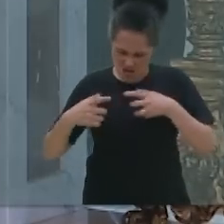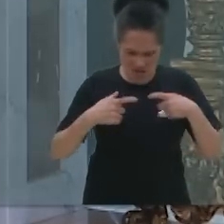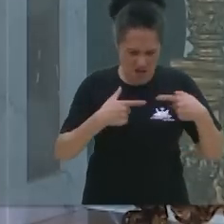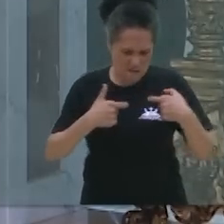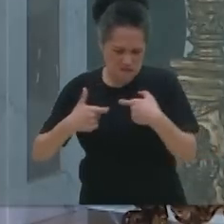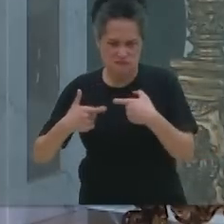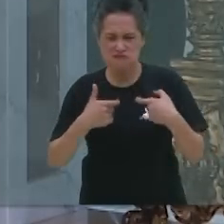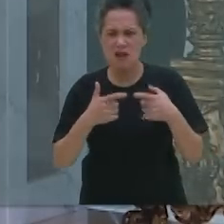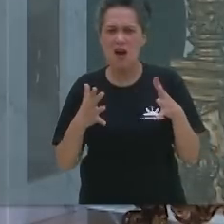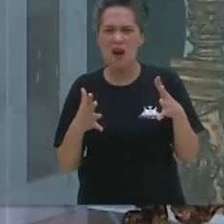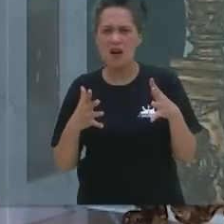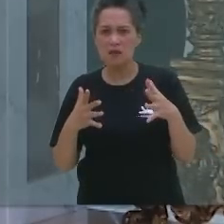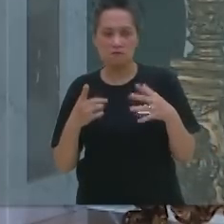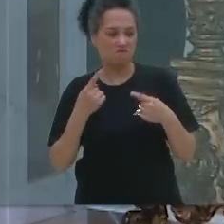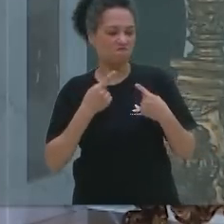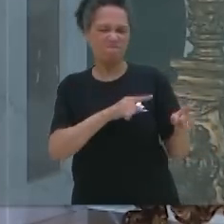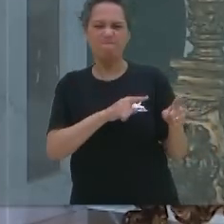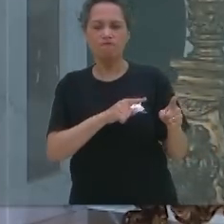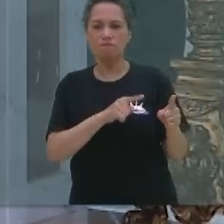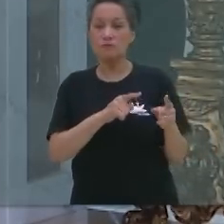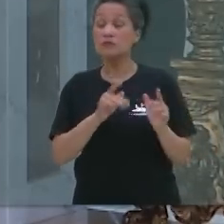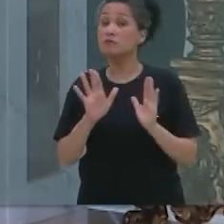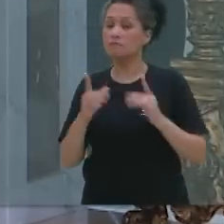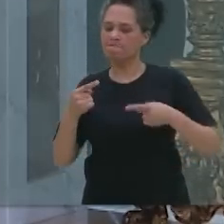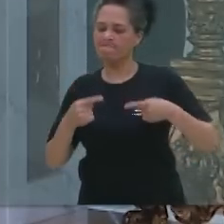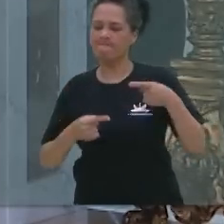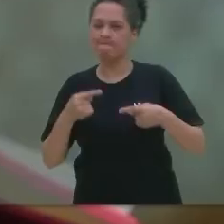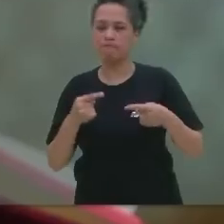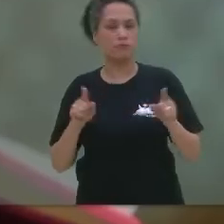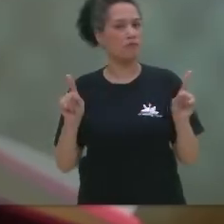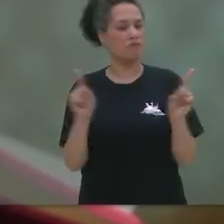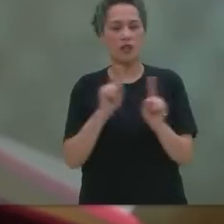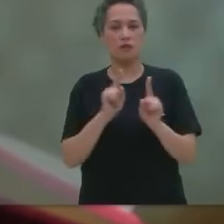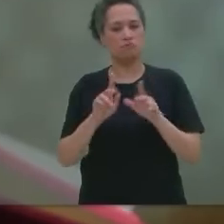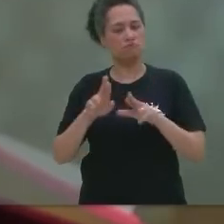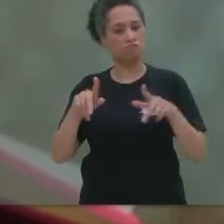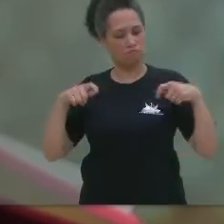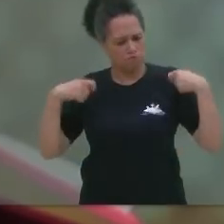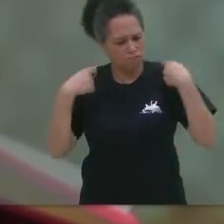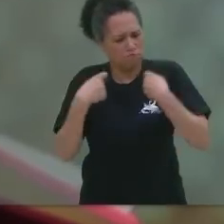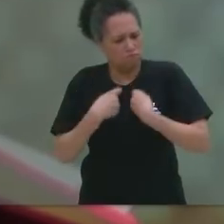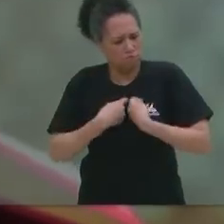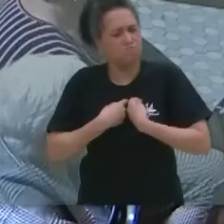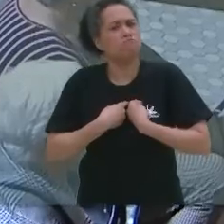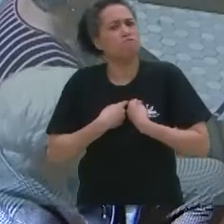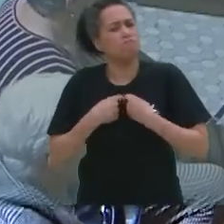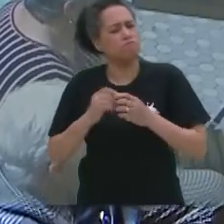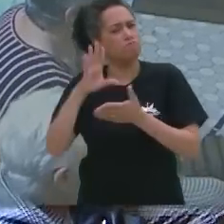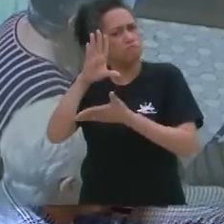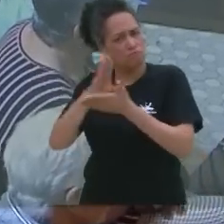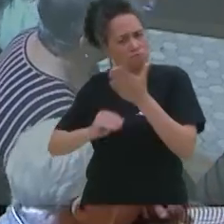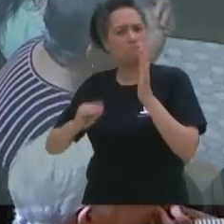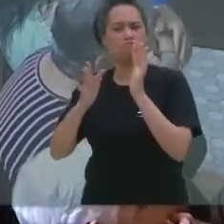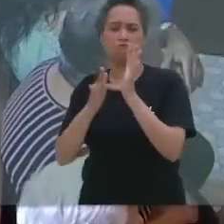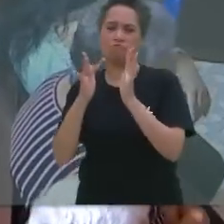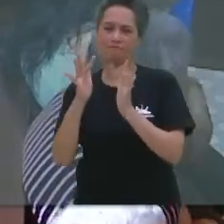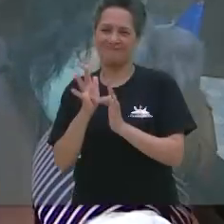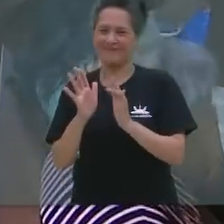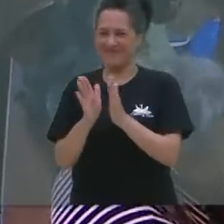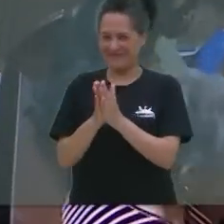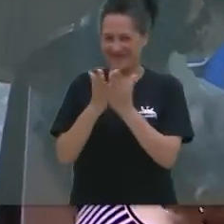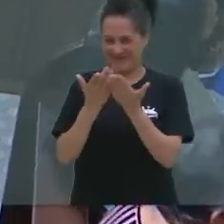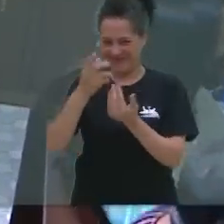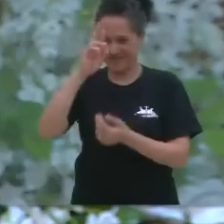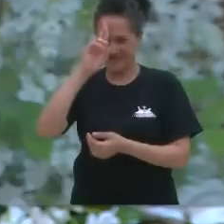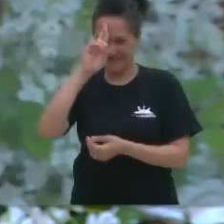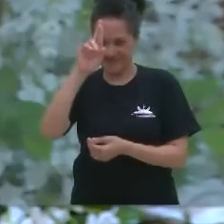contrário, revesti-vos do Senhor Jesus Cristo. Palavra do Senhor. Graças a